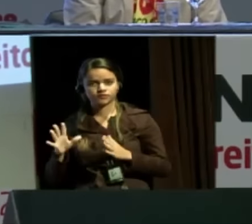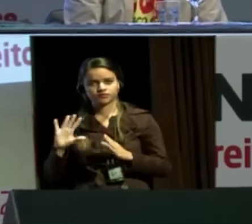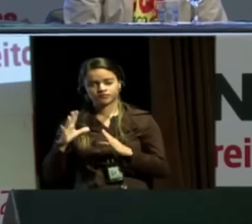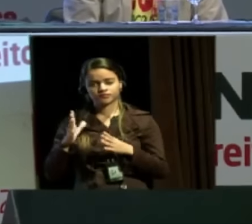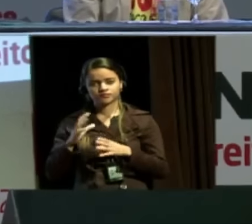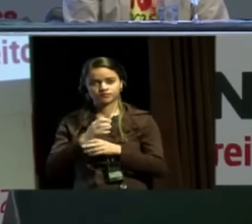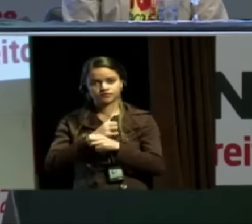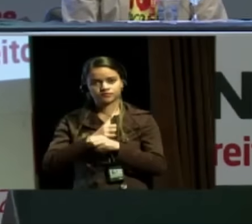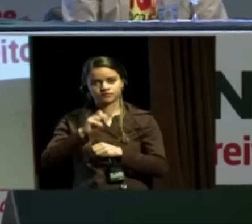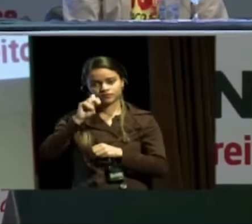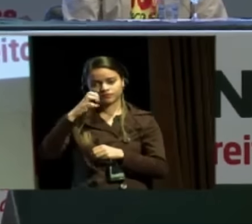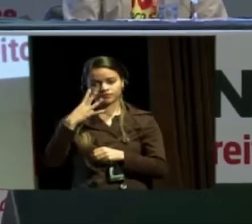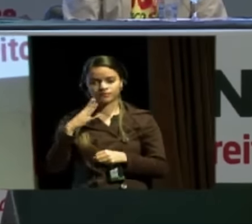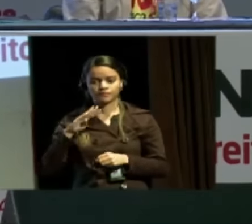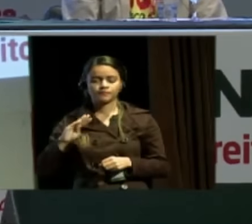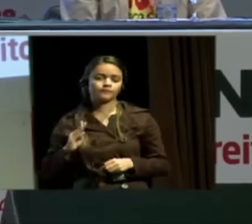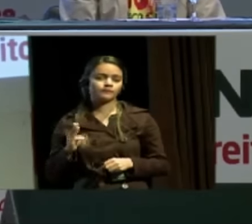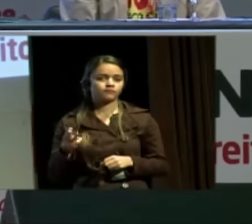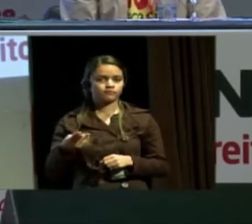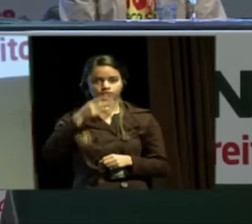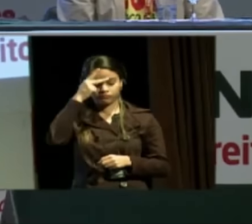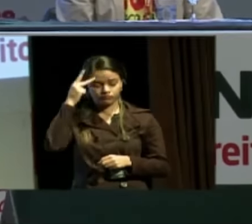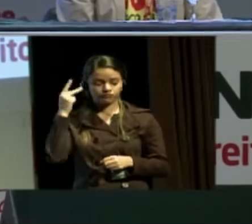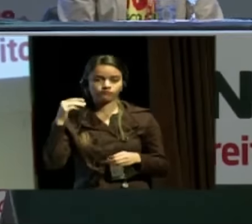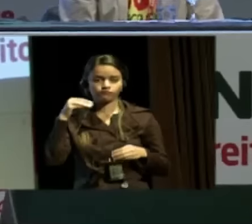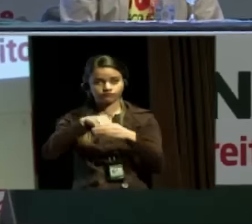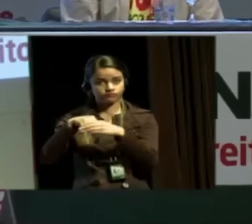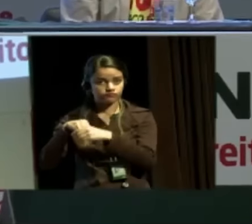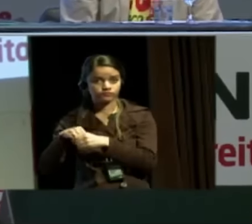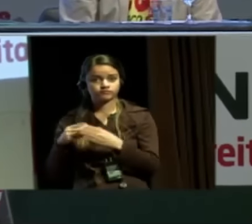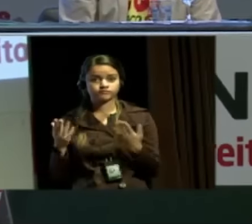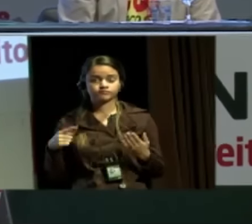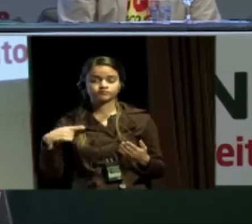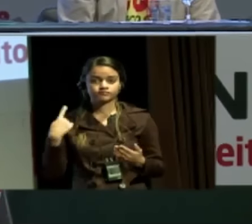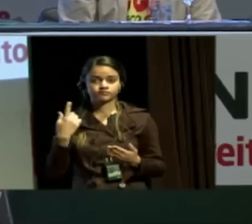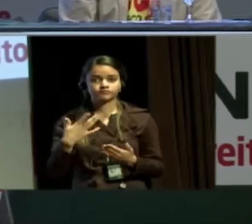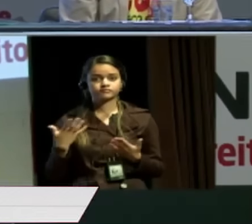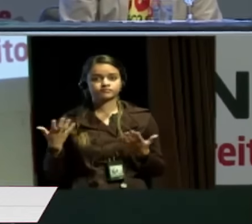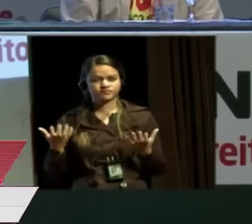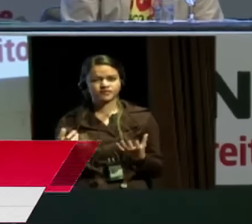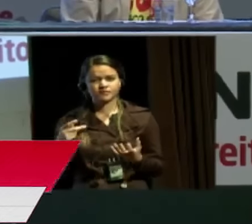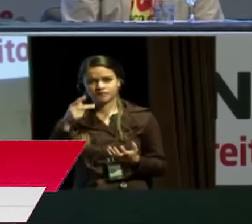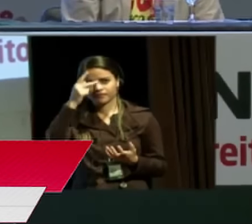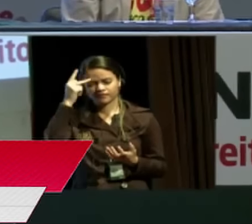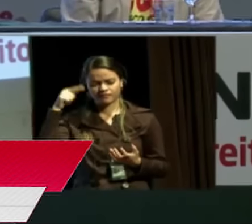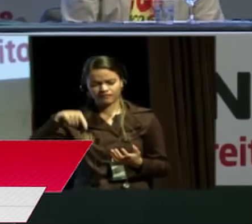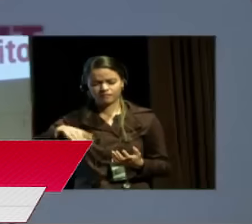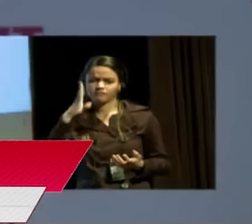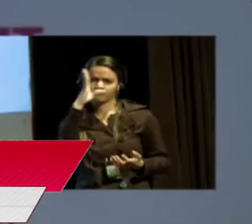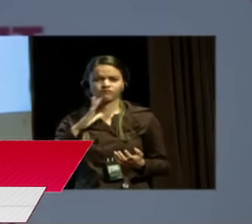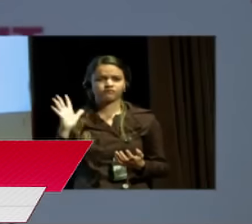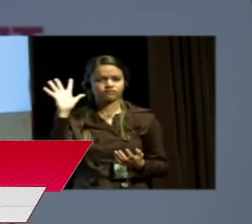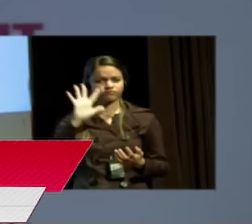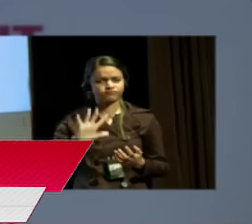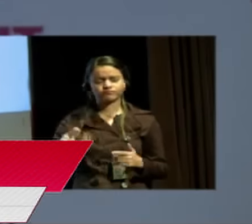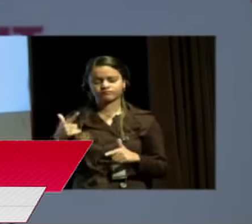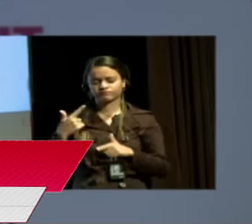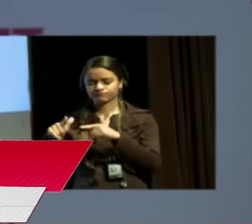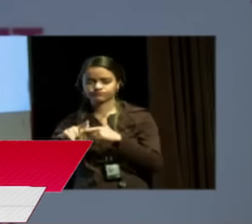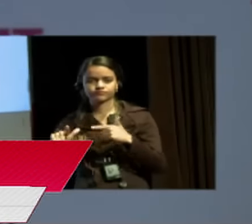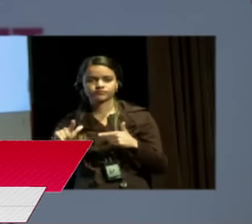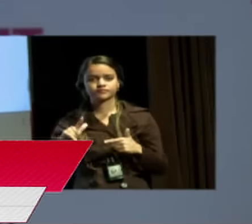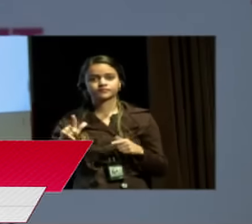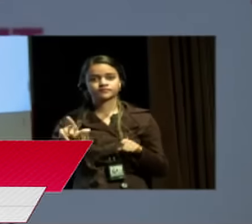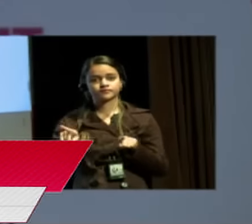da direita aqui no Brasil e nós vivemos uma situação surreal no Brasil o presidente da Câmara